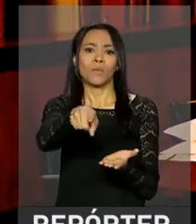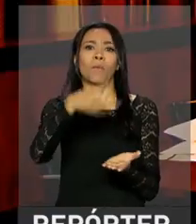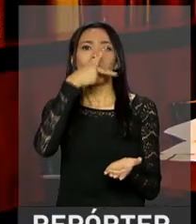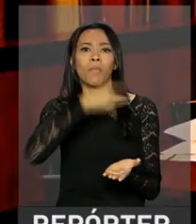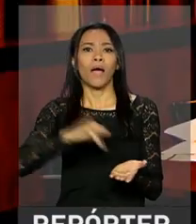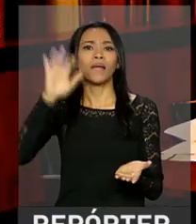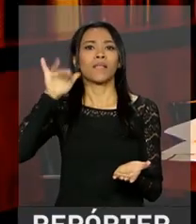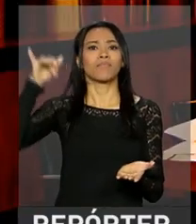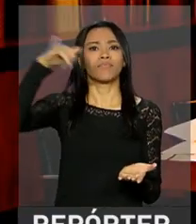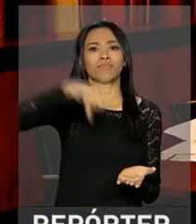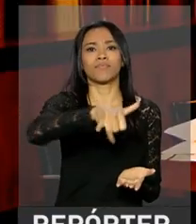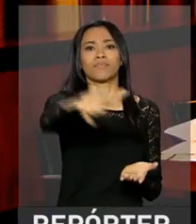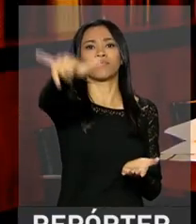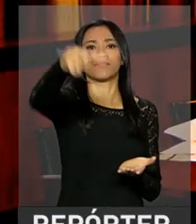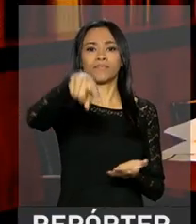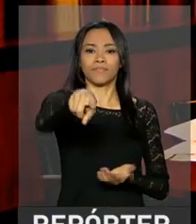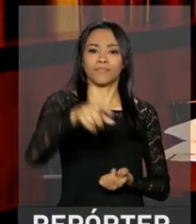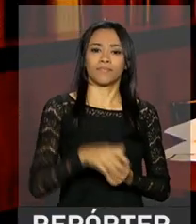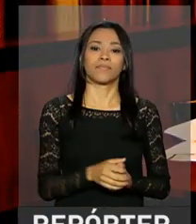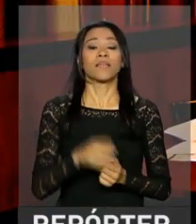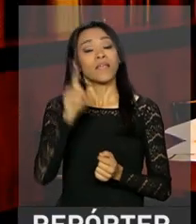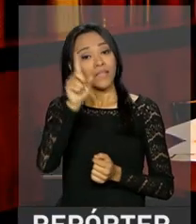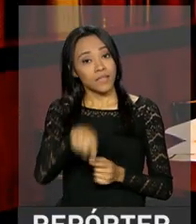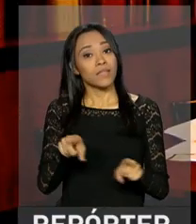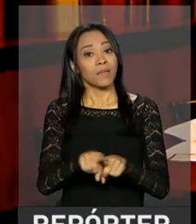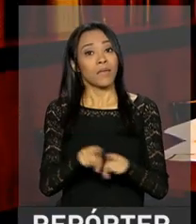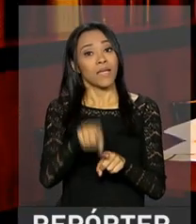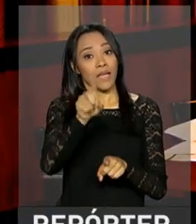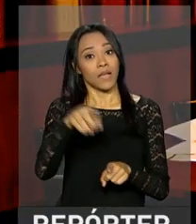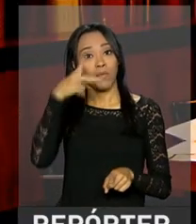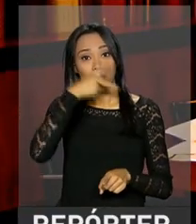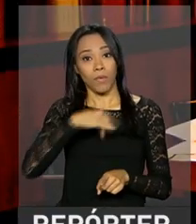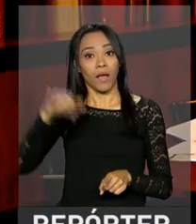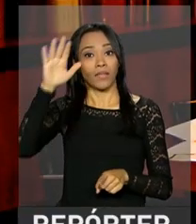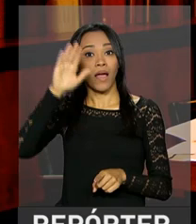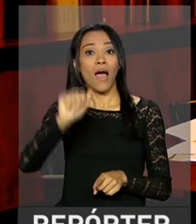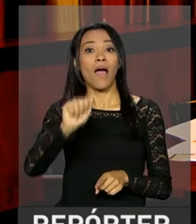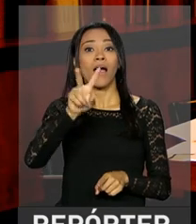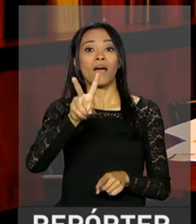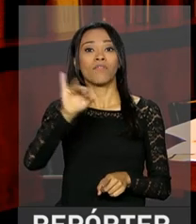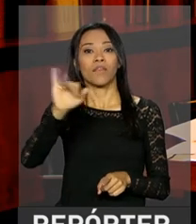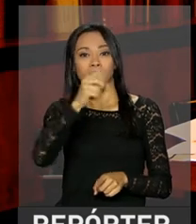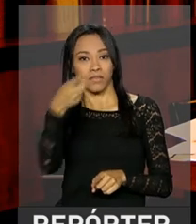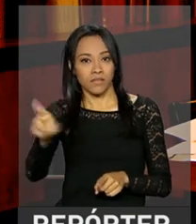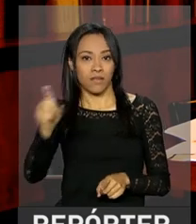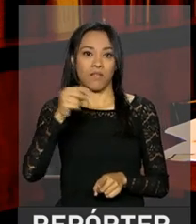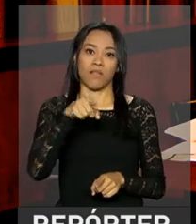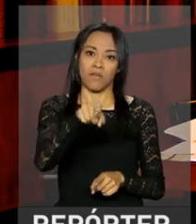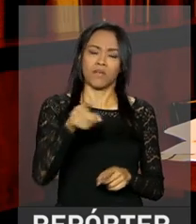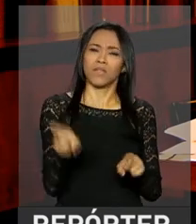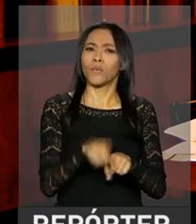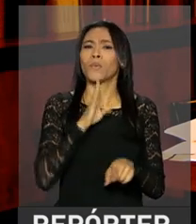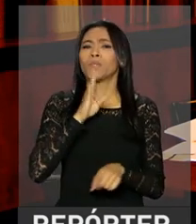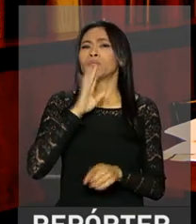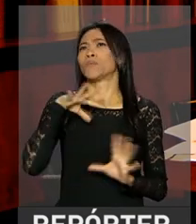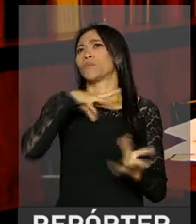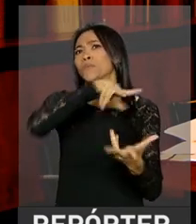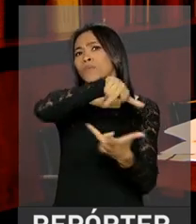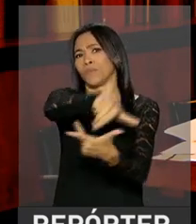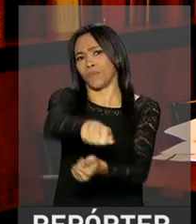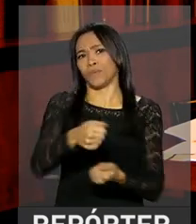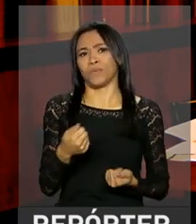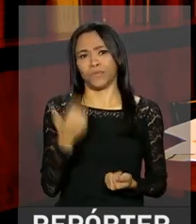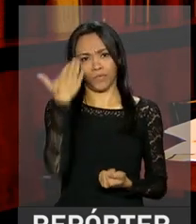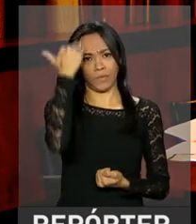Ele é o pai da aviação e um dos patronos da Aeronáutica Brasileira e sem dúvida é um dos brasileiros mais conhecidos do mundo inteiro